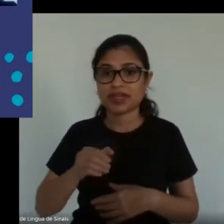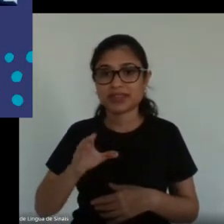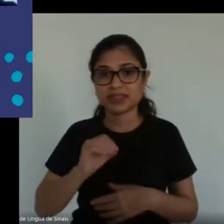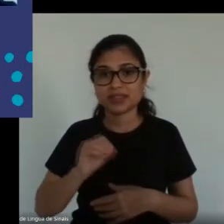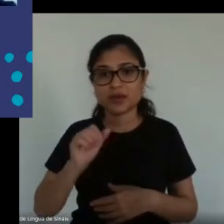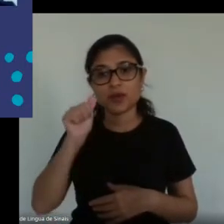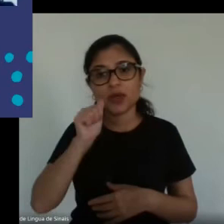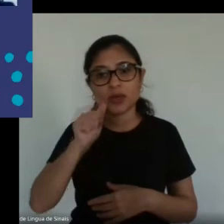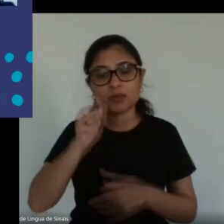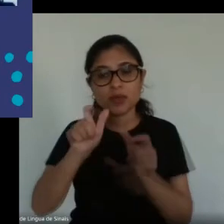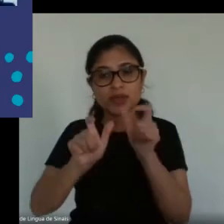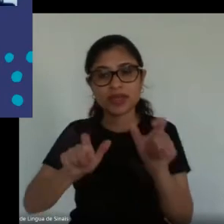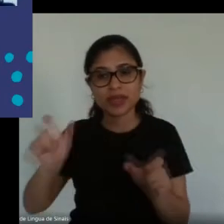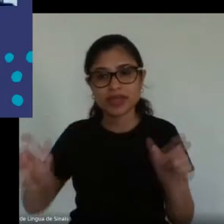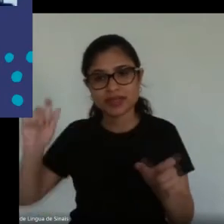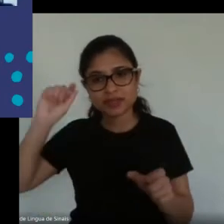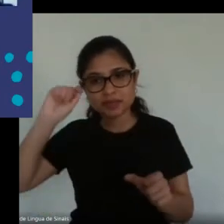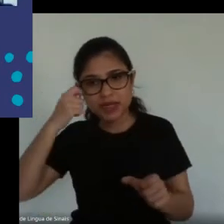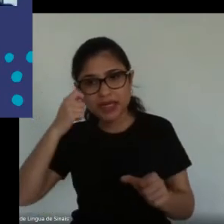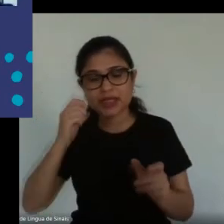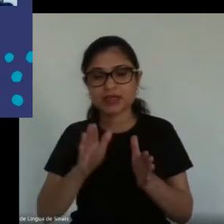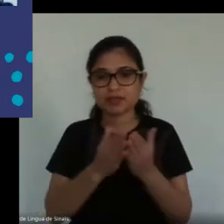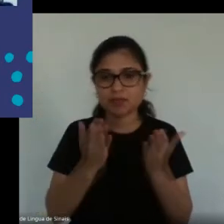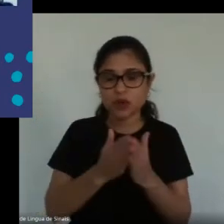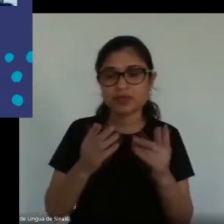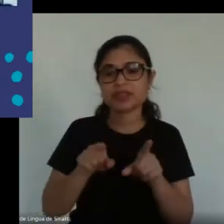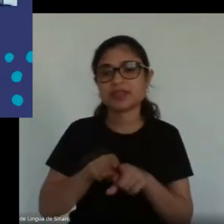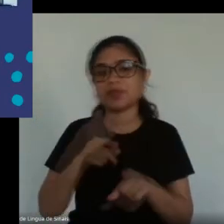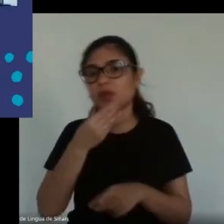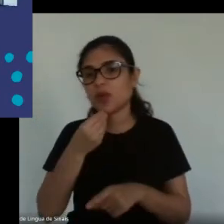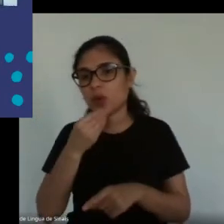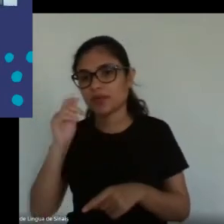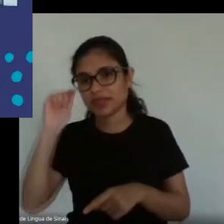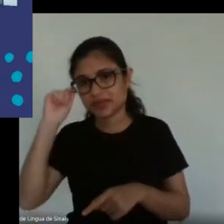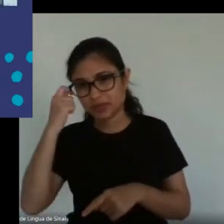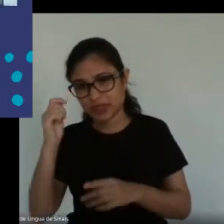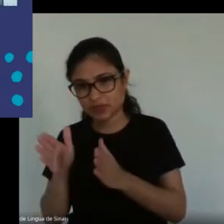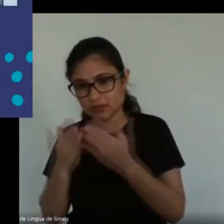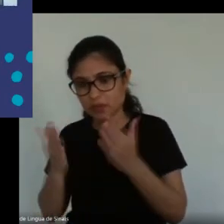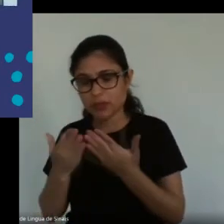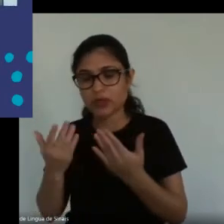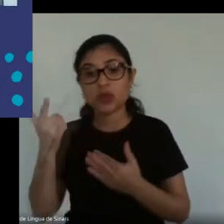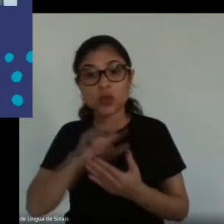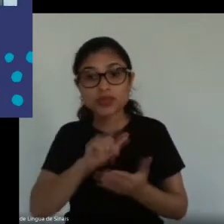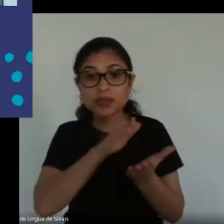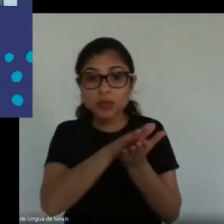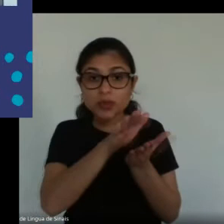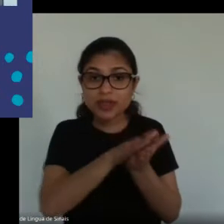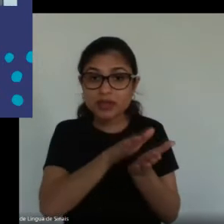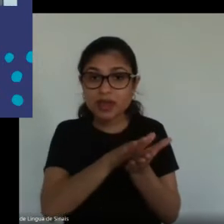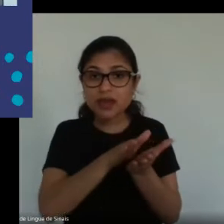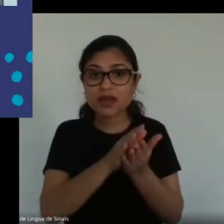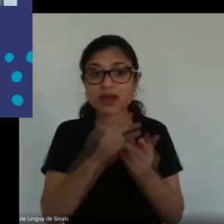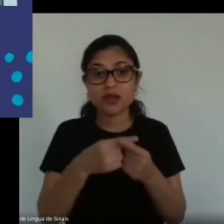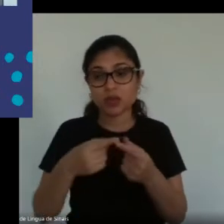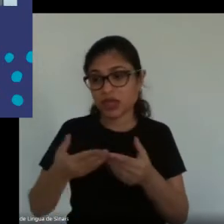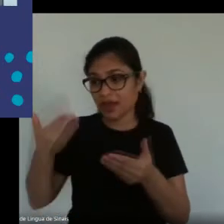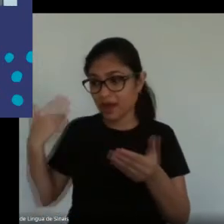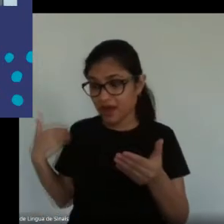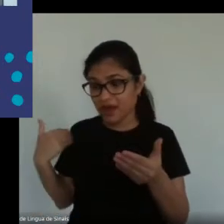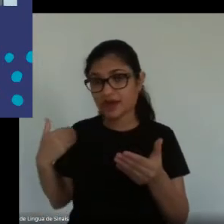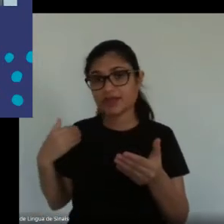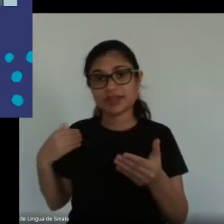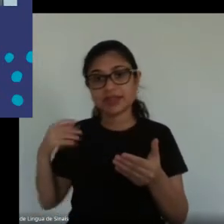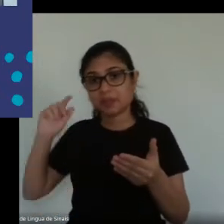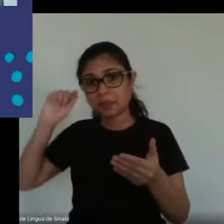onde mulheres pretas e pobres e homens pretos e pobres conseguem publicar, porque preto não conseguia